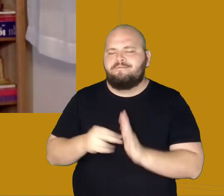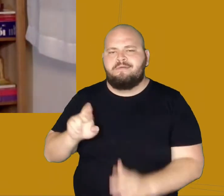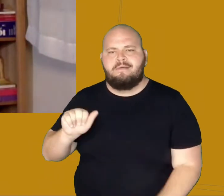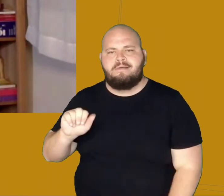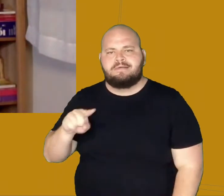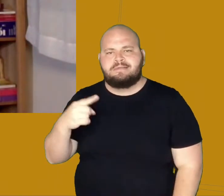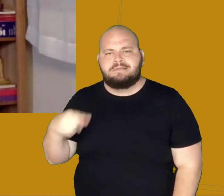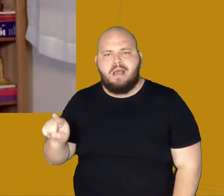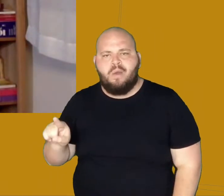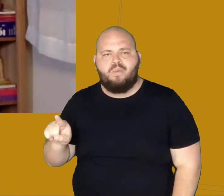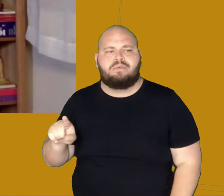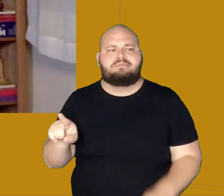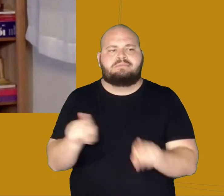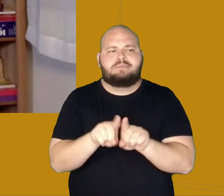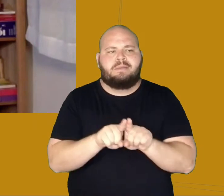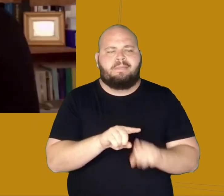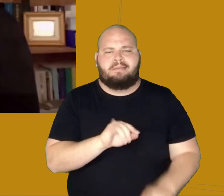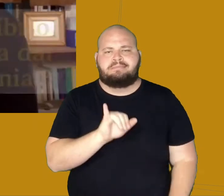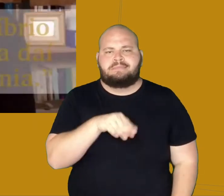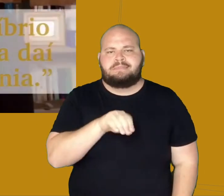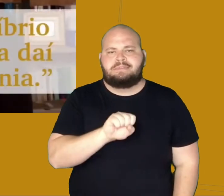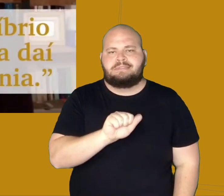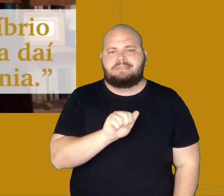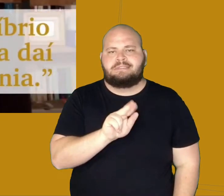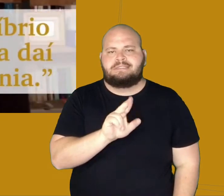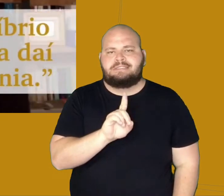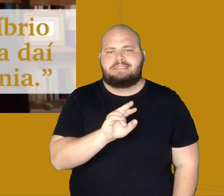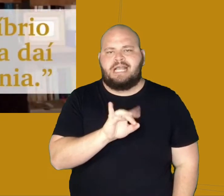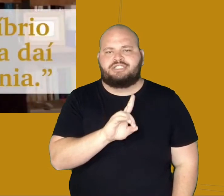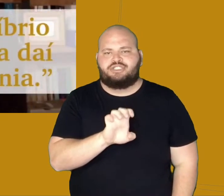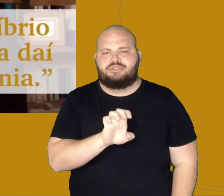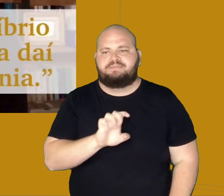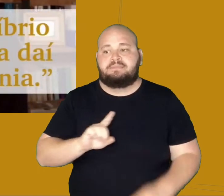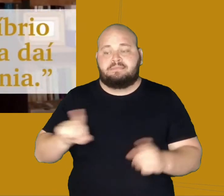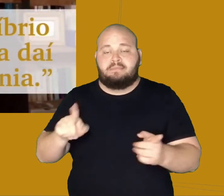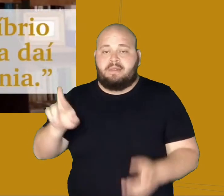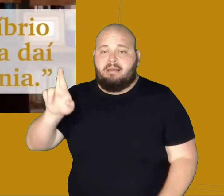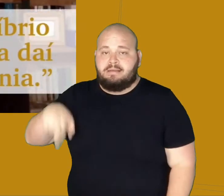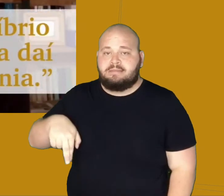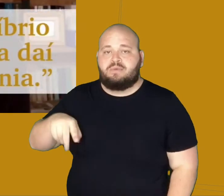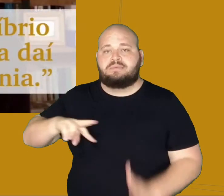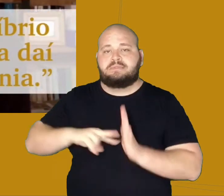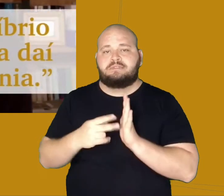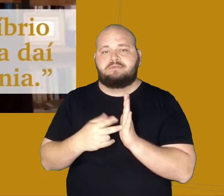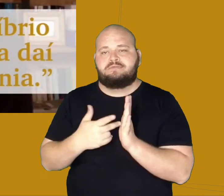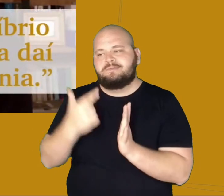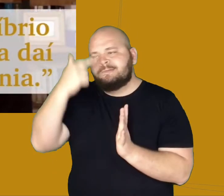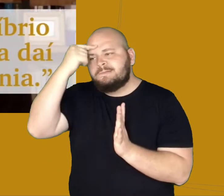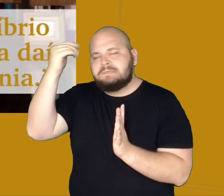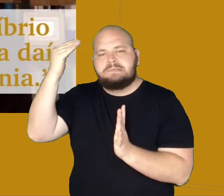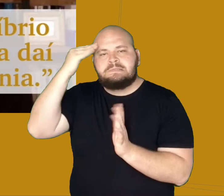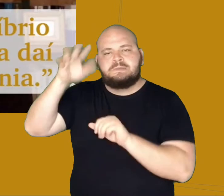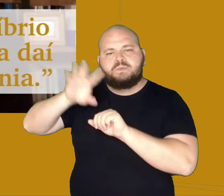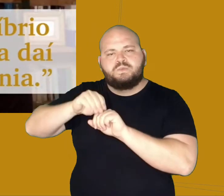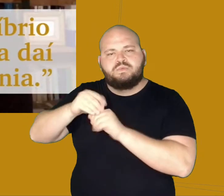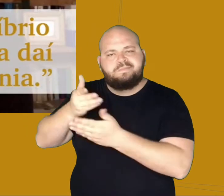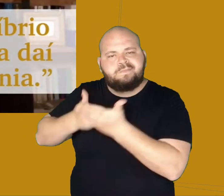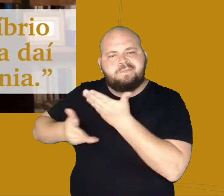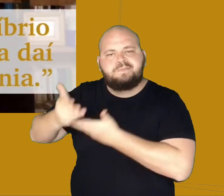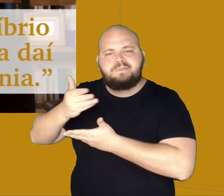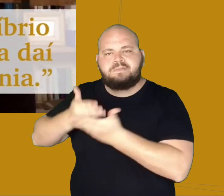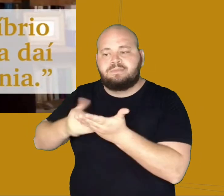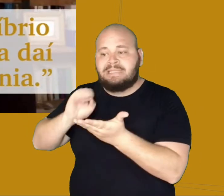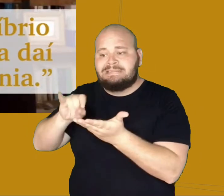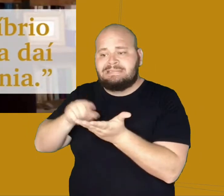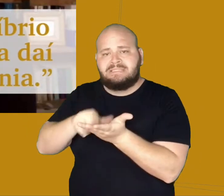razão e o que é insanidade. Para ele, a razão é o perfeito equilíbrio de todas as faculdades. Fora daí,